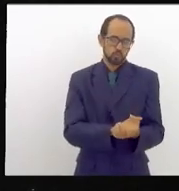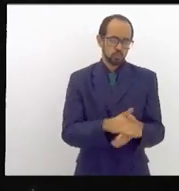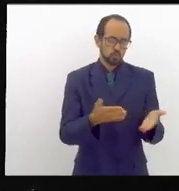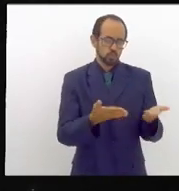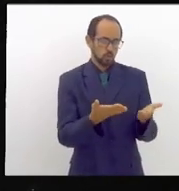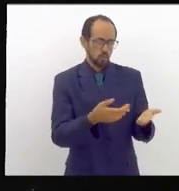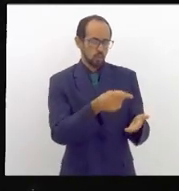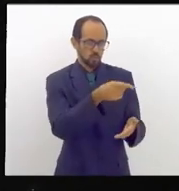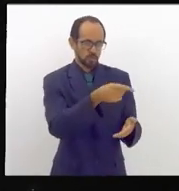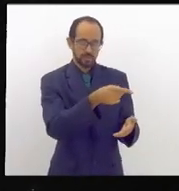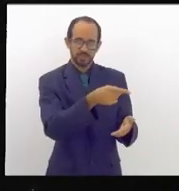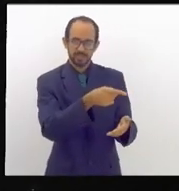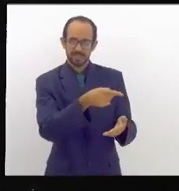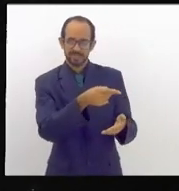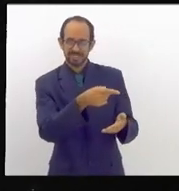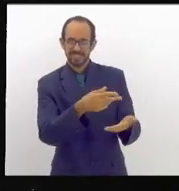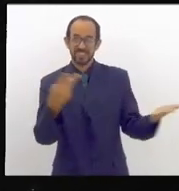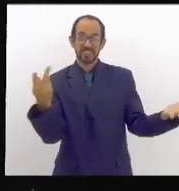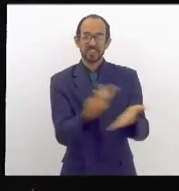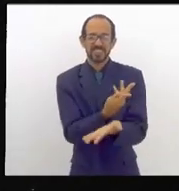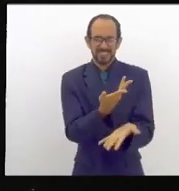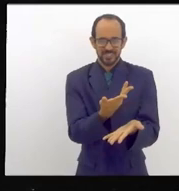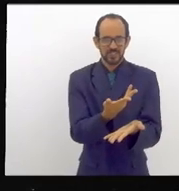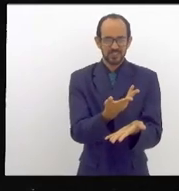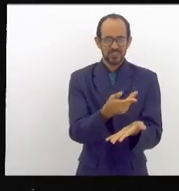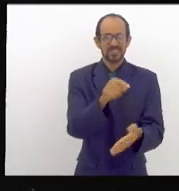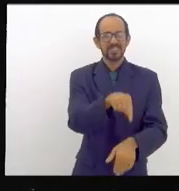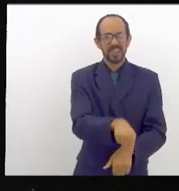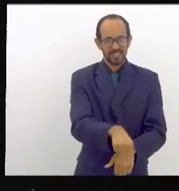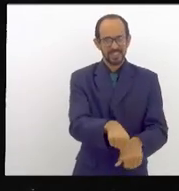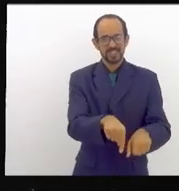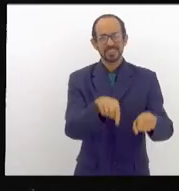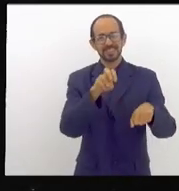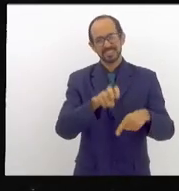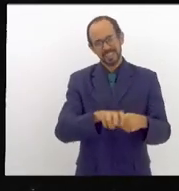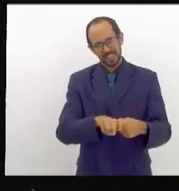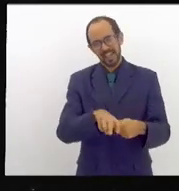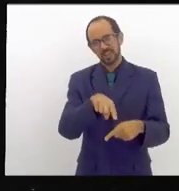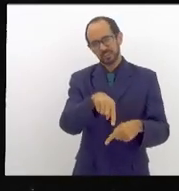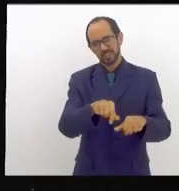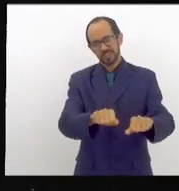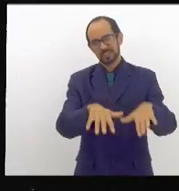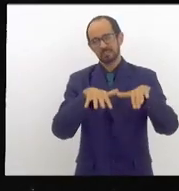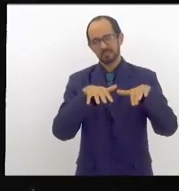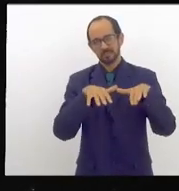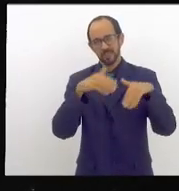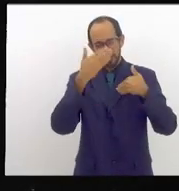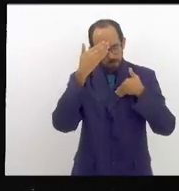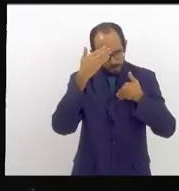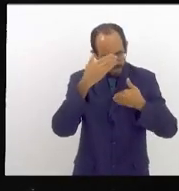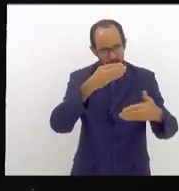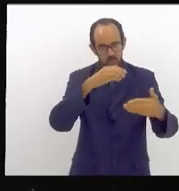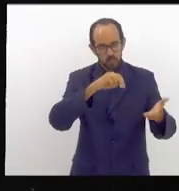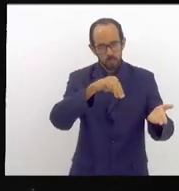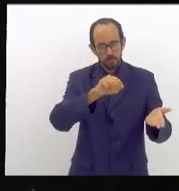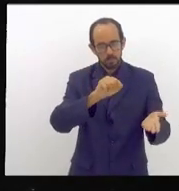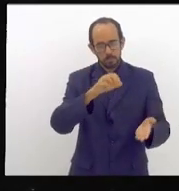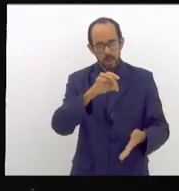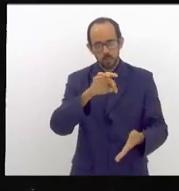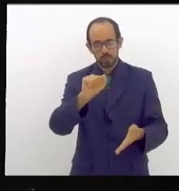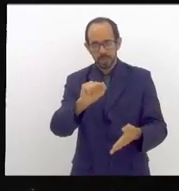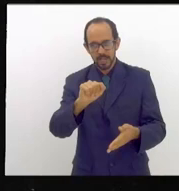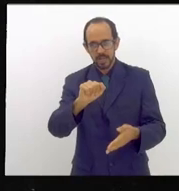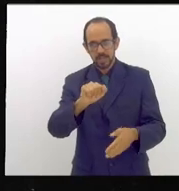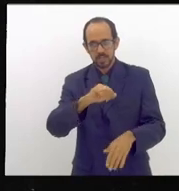coincidentemente está aqui sentado nesse Plenário Obrigada Malta Júnior eu chamo do